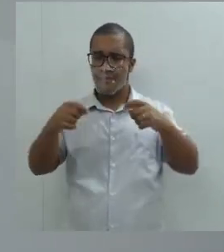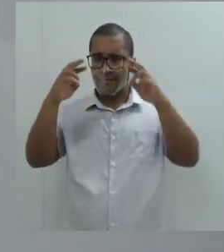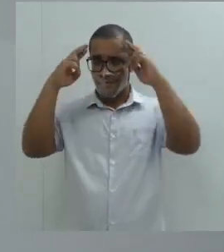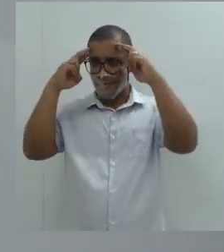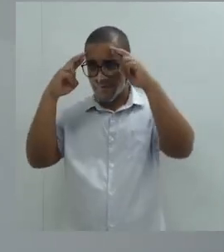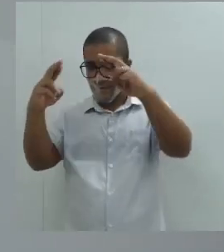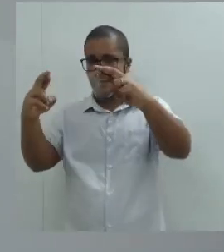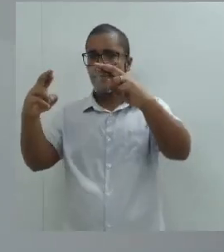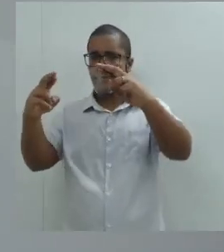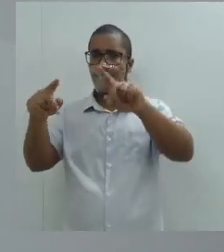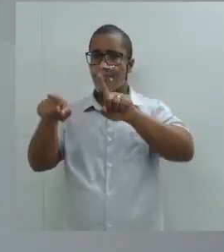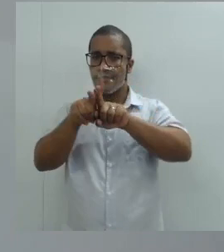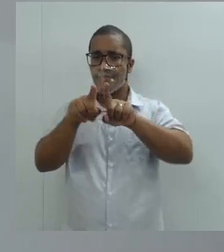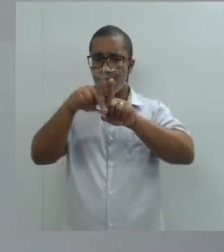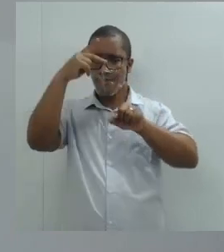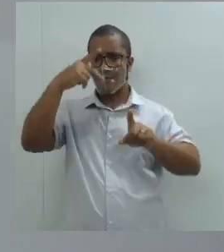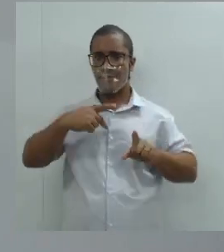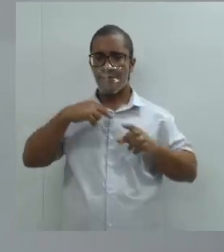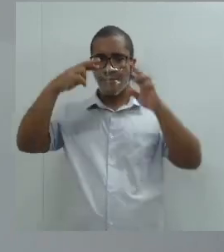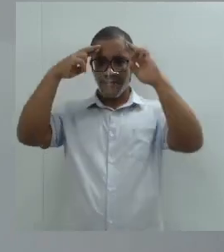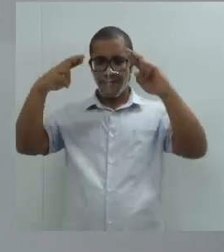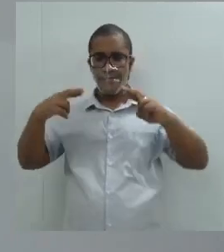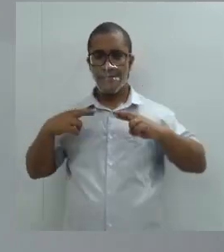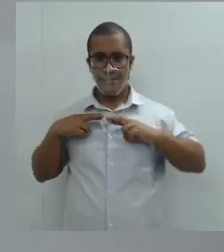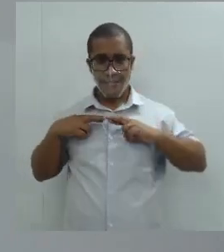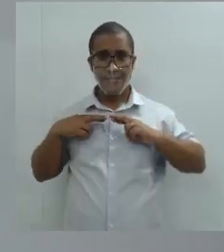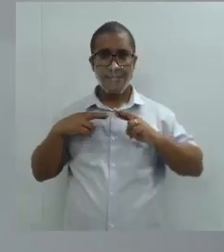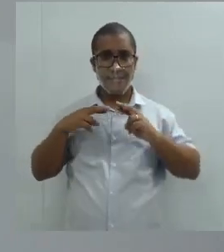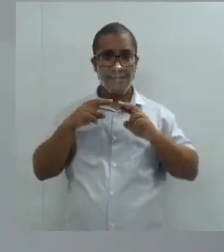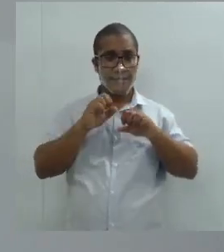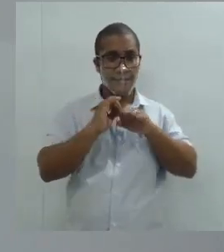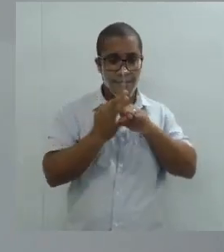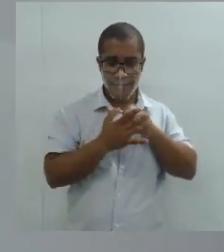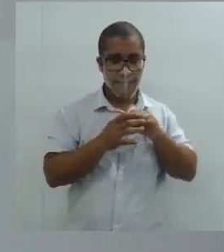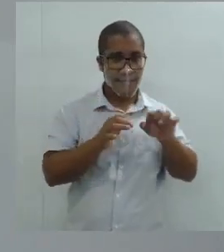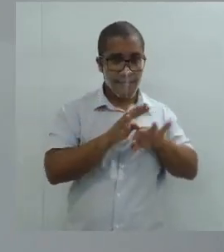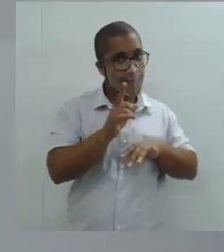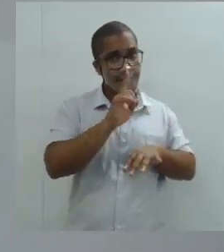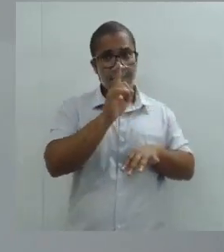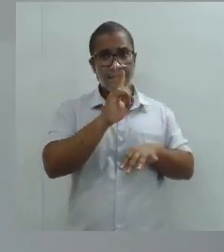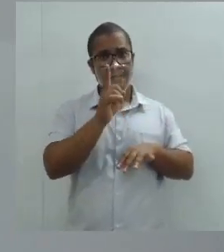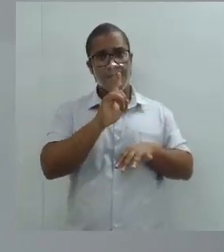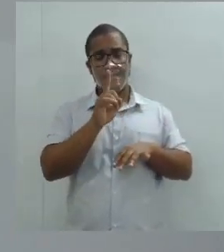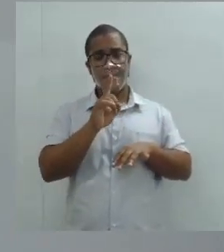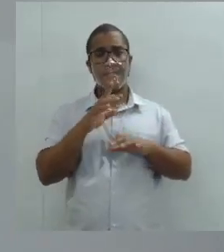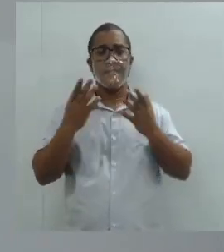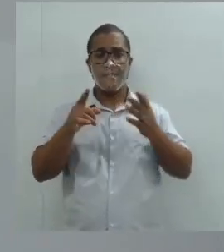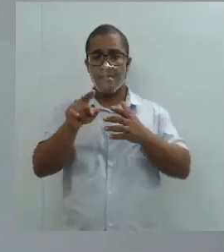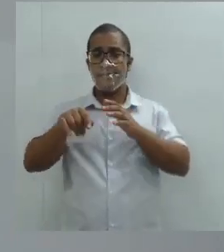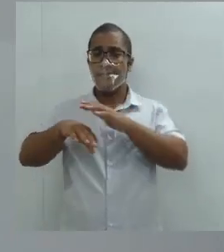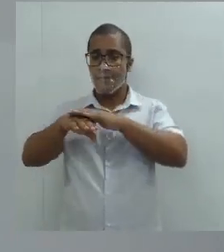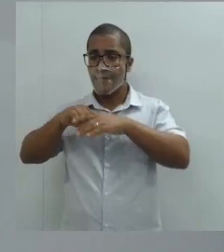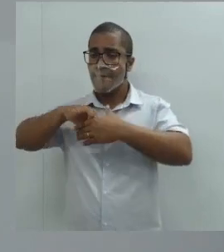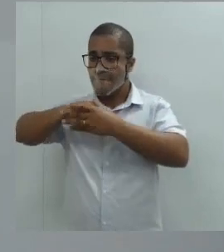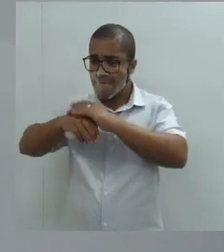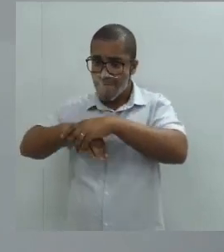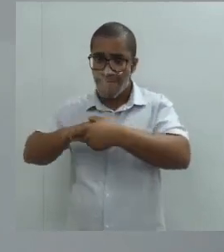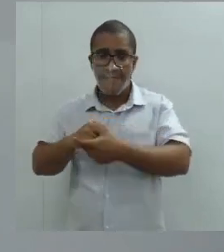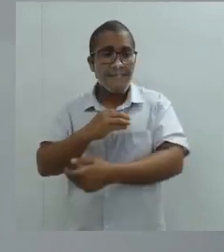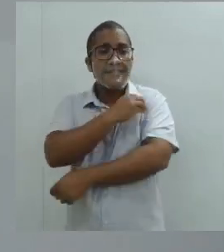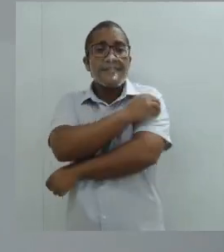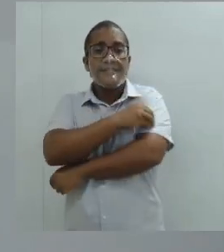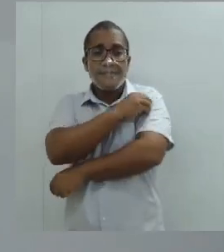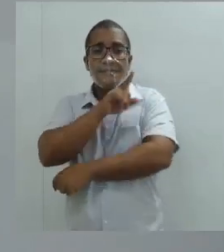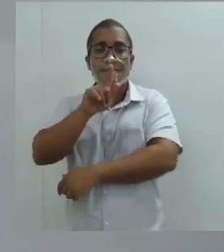ao próximo. A pandemia não acabou. Sempre que sair, lave suas mãos, né? Tenha sempre em posse álcool em gel,